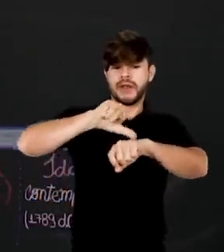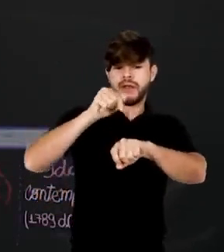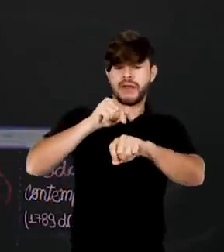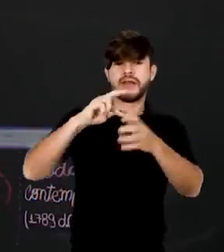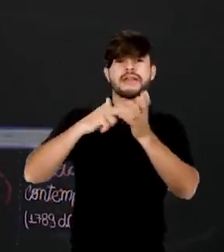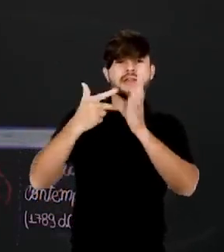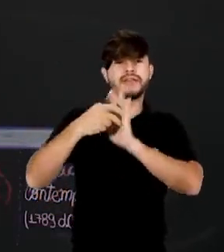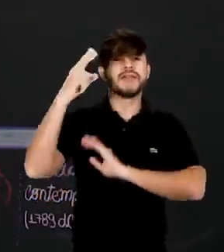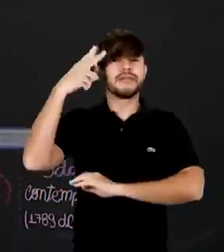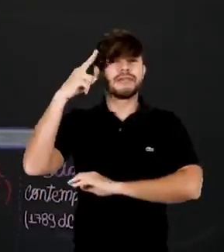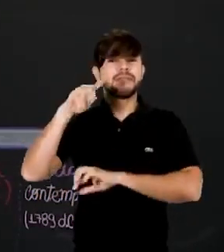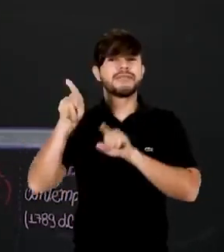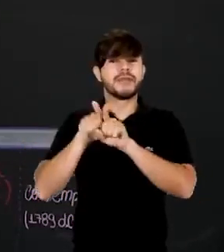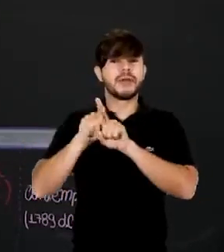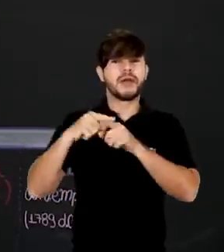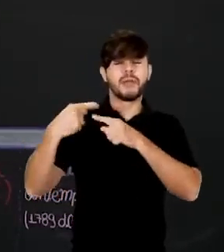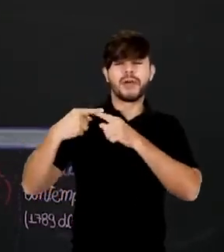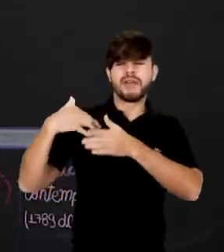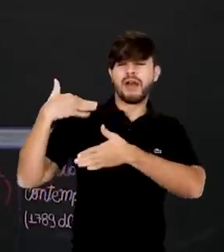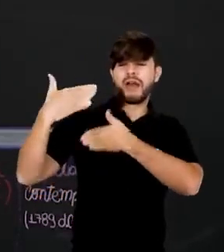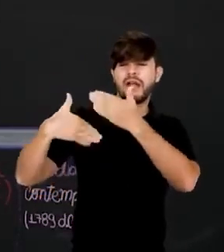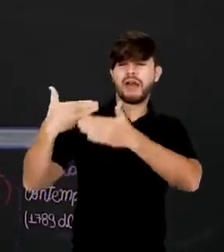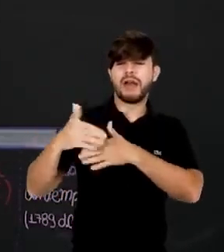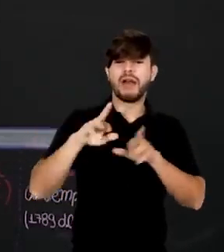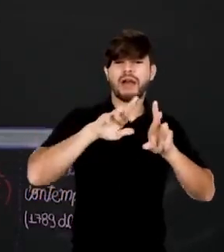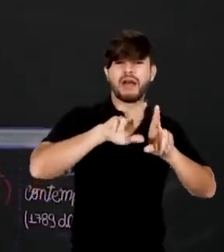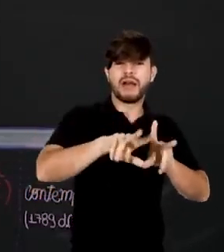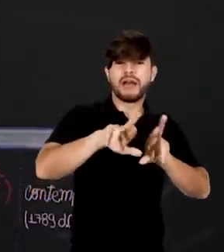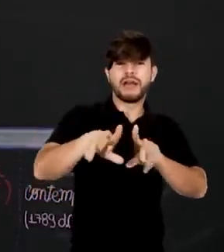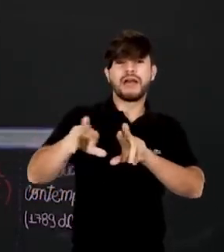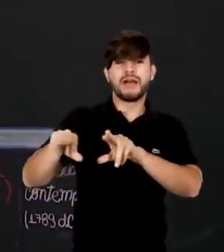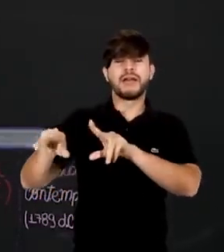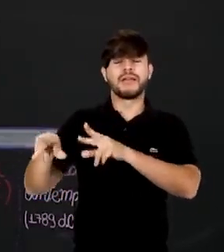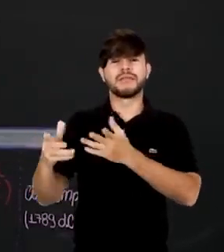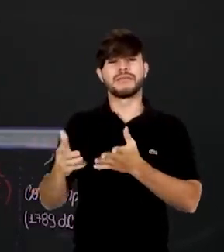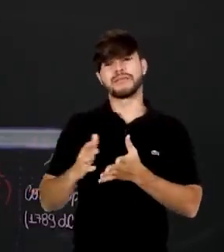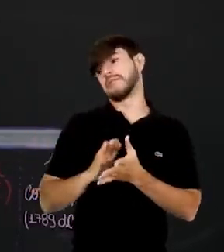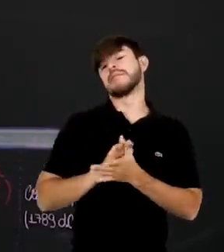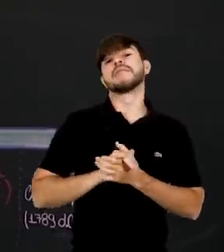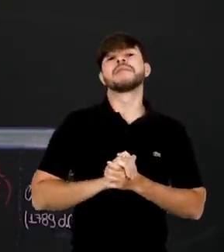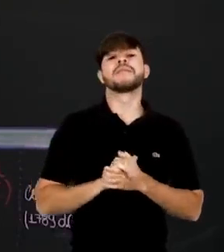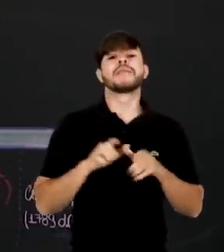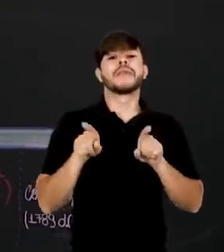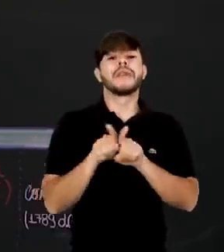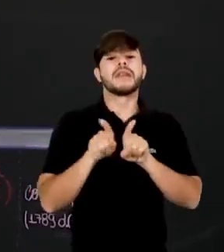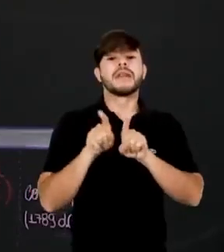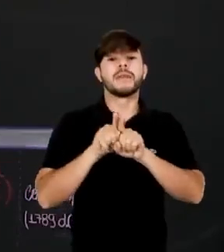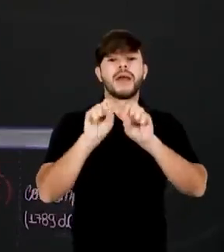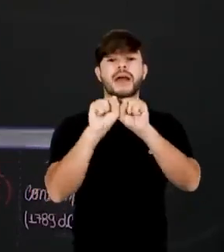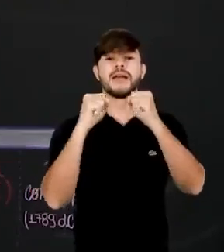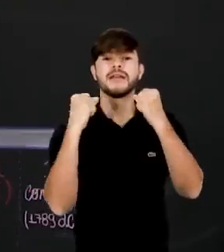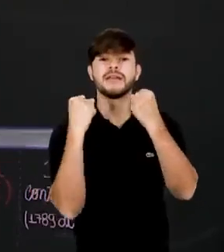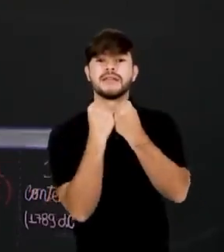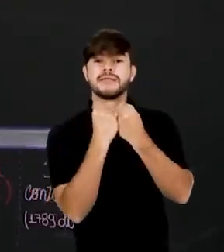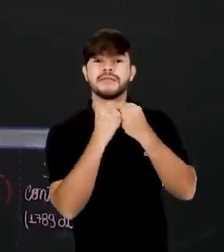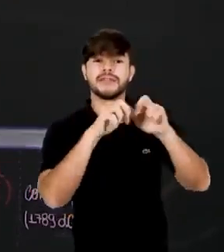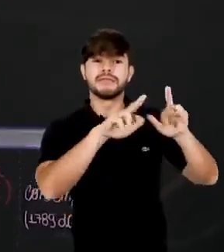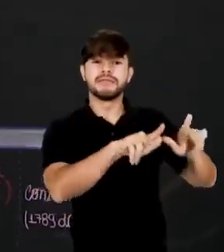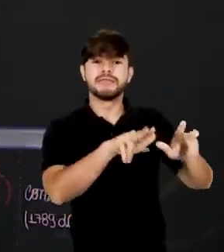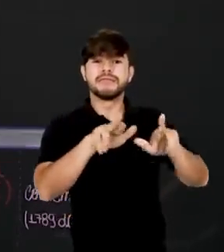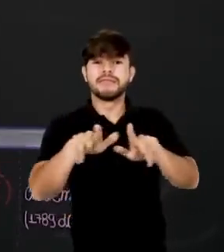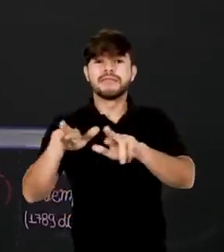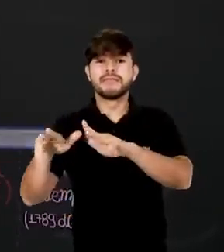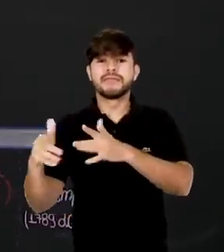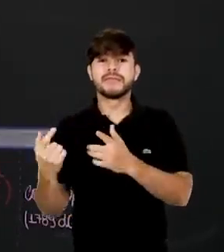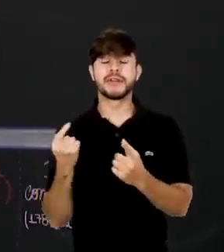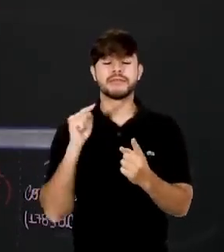histórico, ou seja, ele varia conforme as sociedades humanas existem e também variam de sociedade para sociedade.